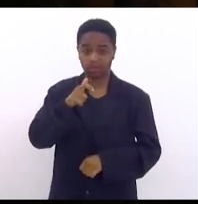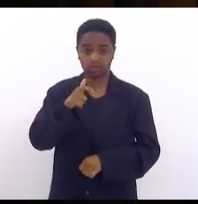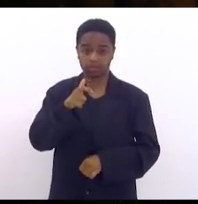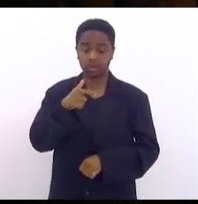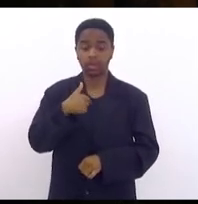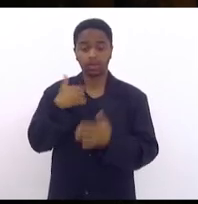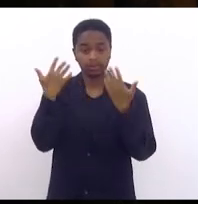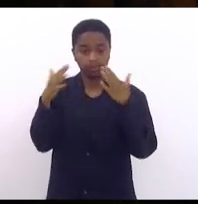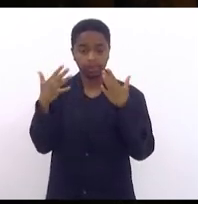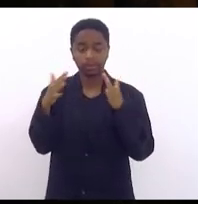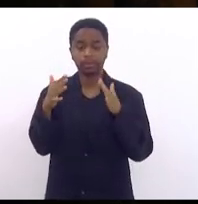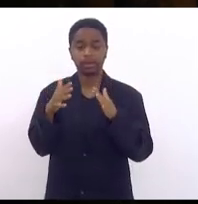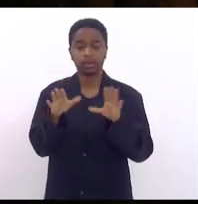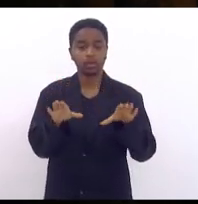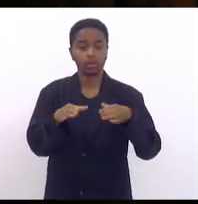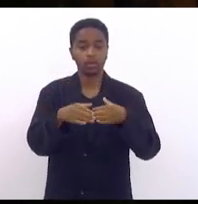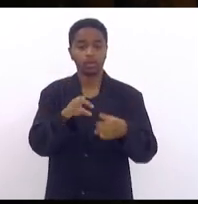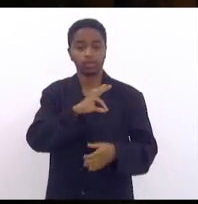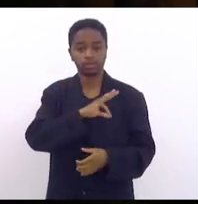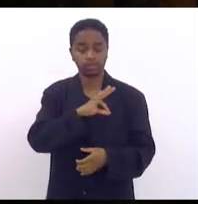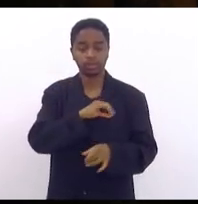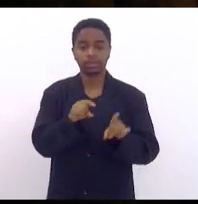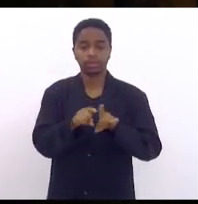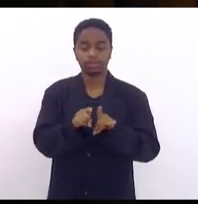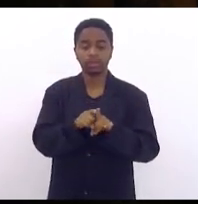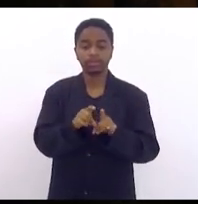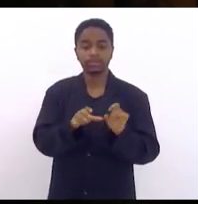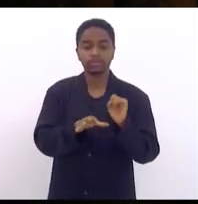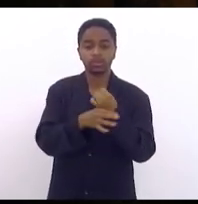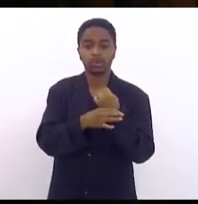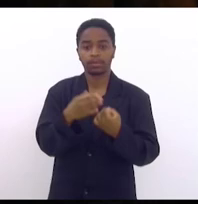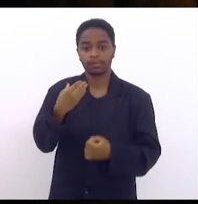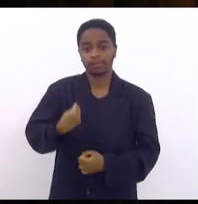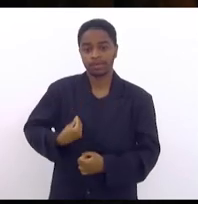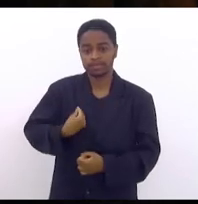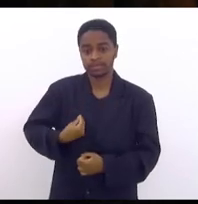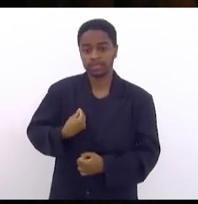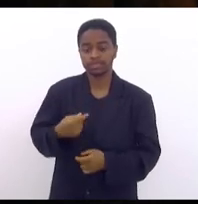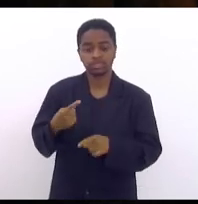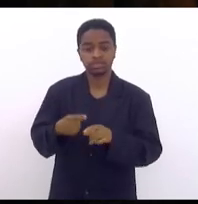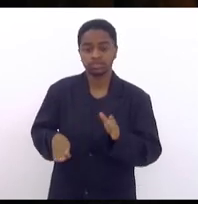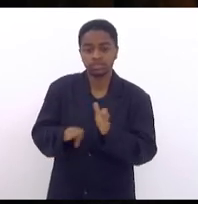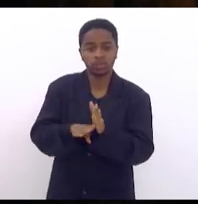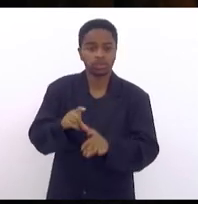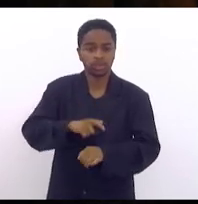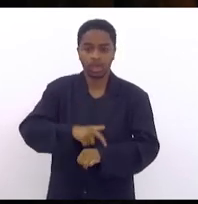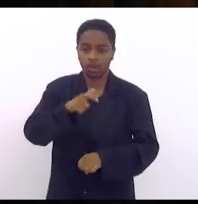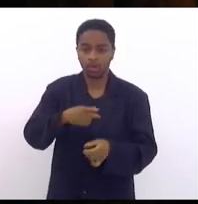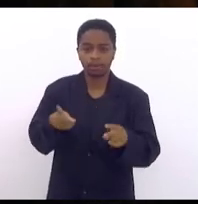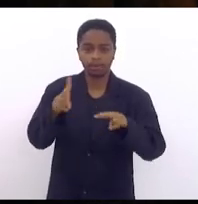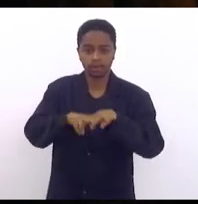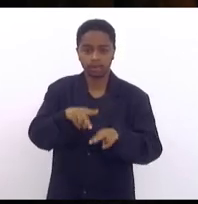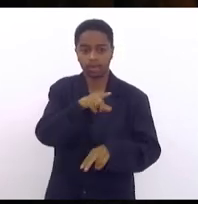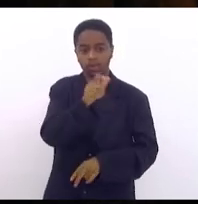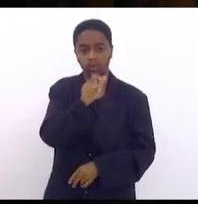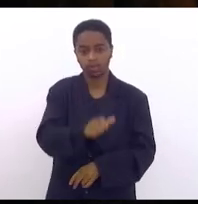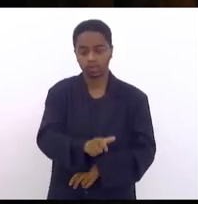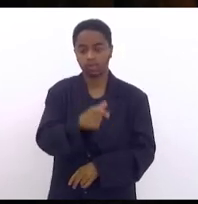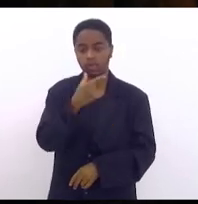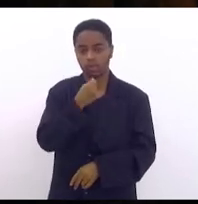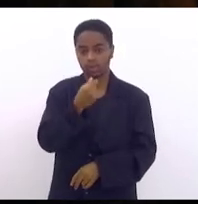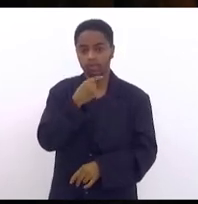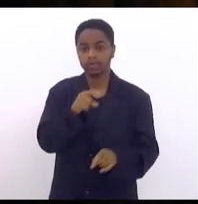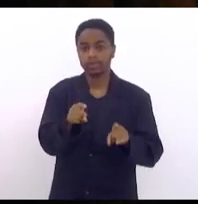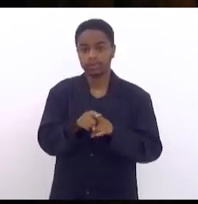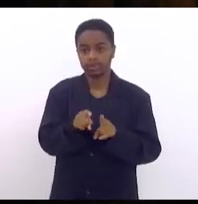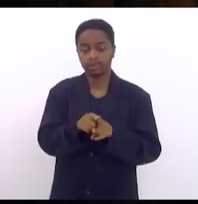parabenizar as forças de segurança, o programa Segurança Presente, que imediatamente chegou, prendeu esse marginal e colocou